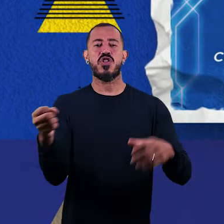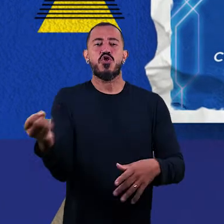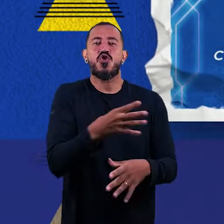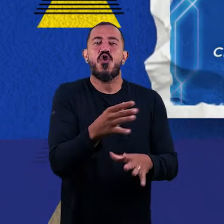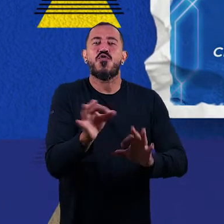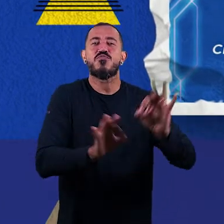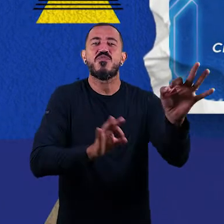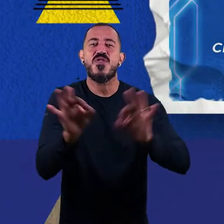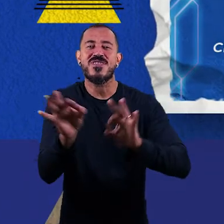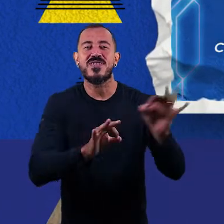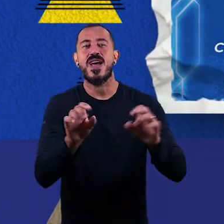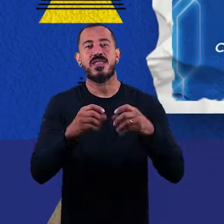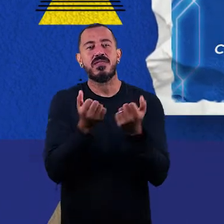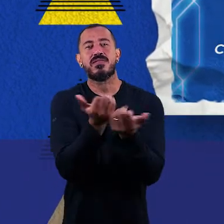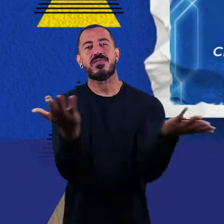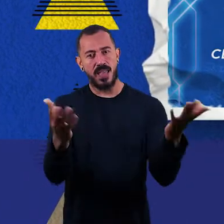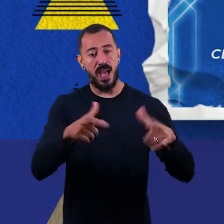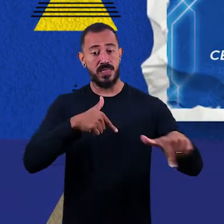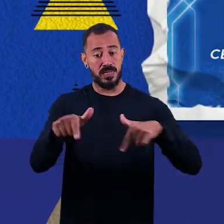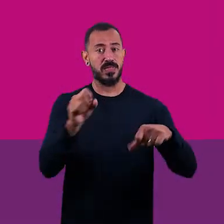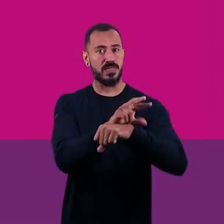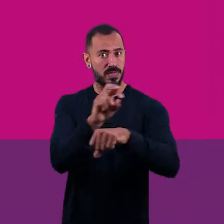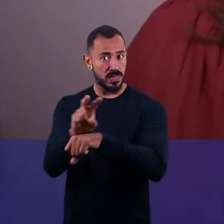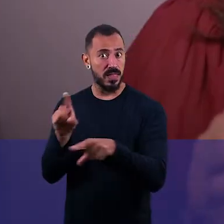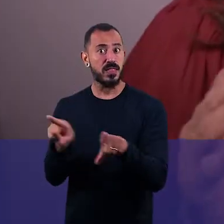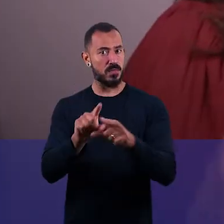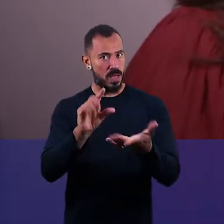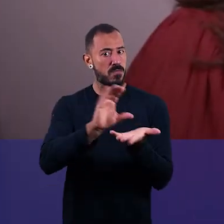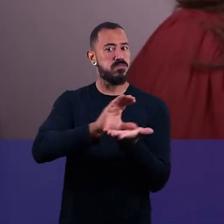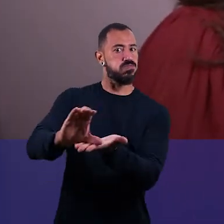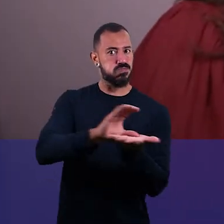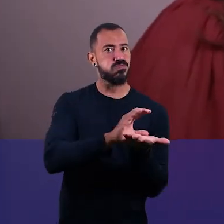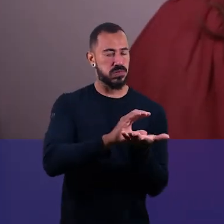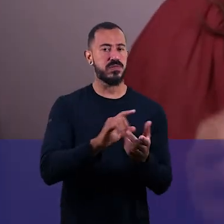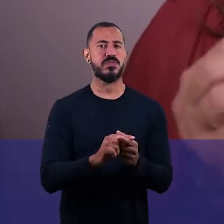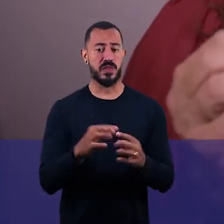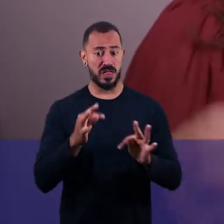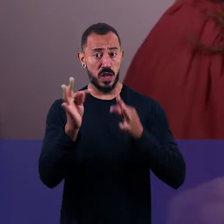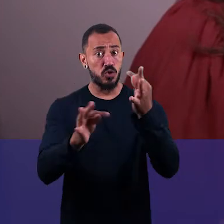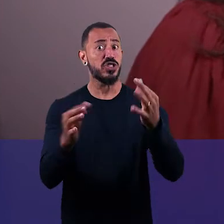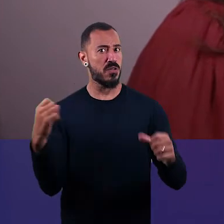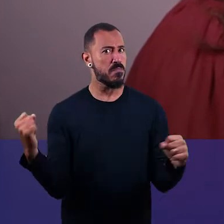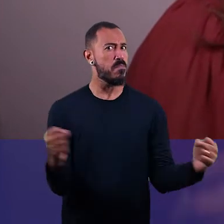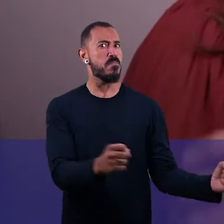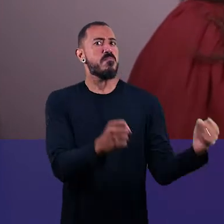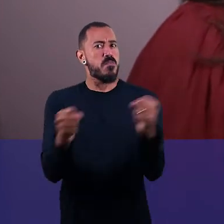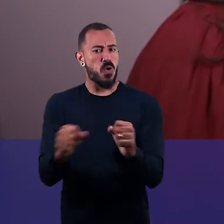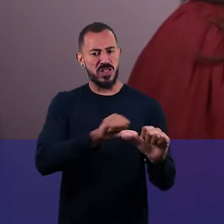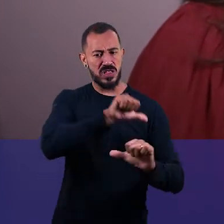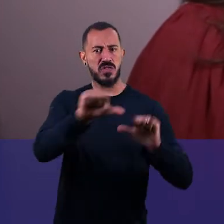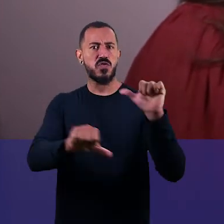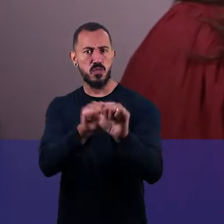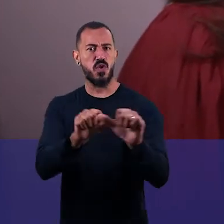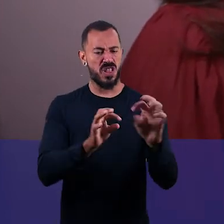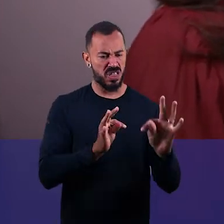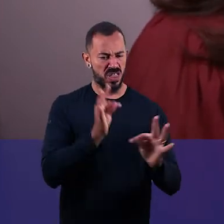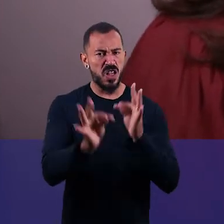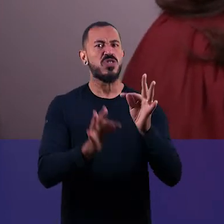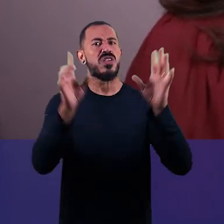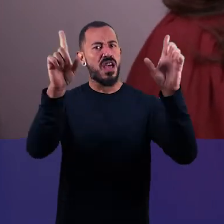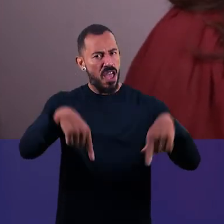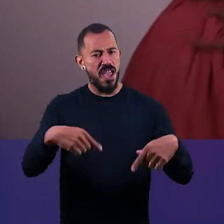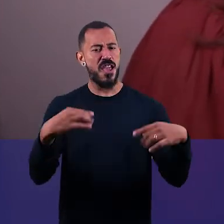novos projetos para gerar emprego e renda. A rede tecnológica é uma ferramenta poderosa de transformação. É